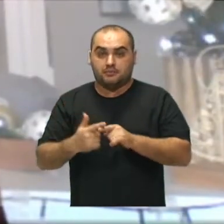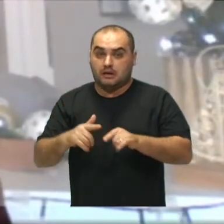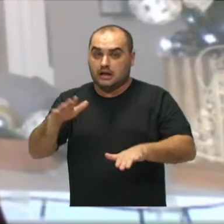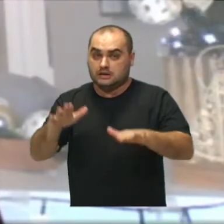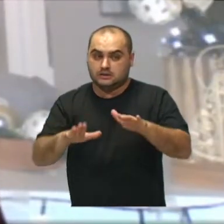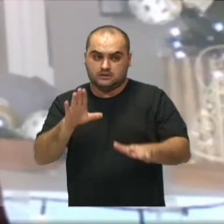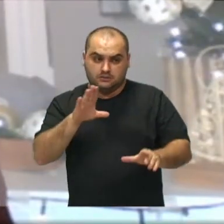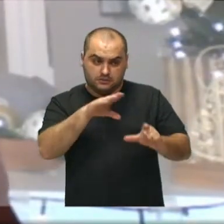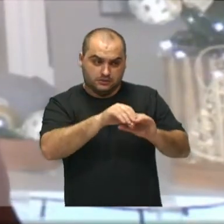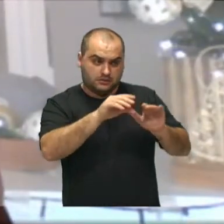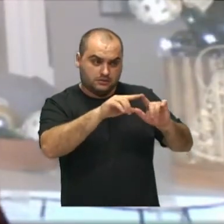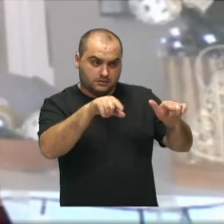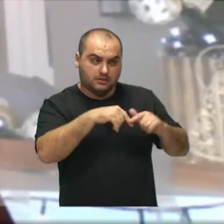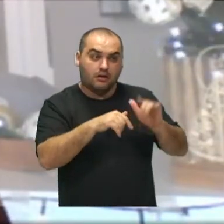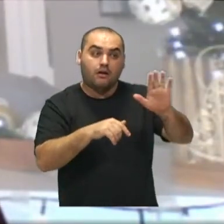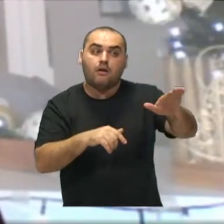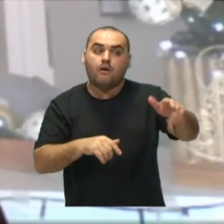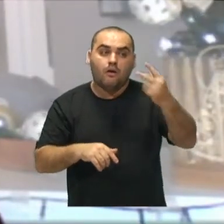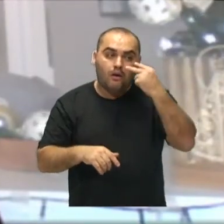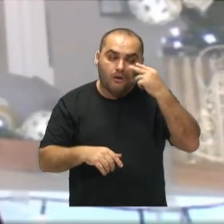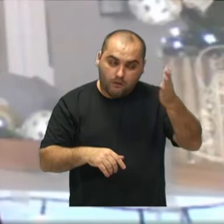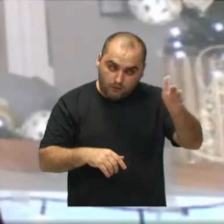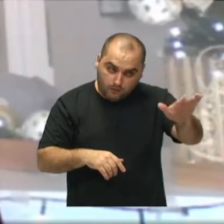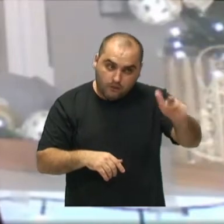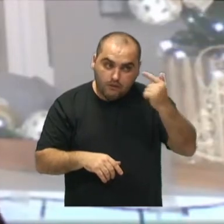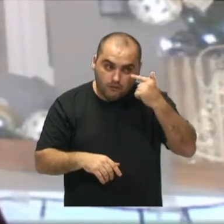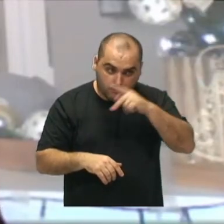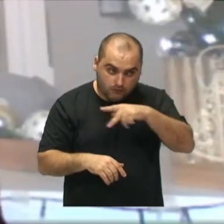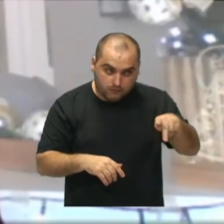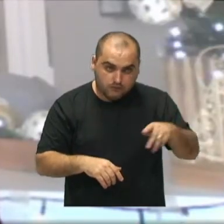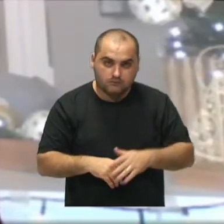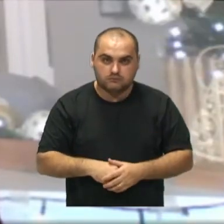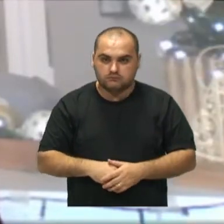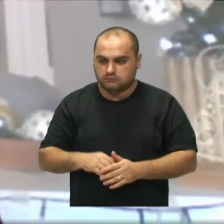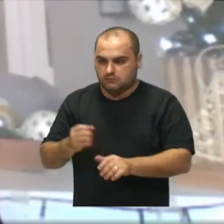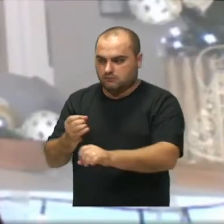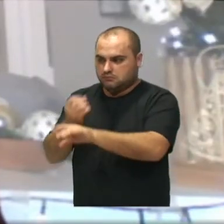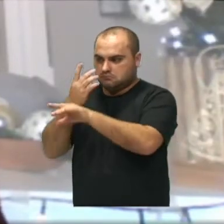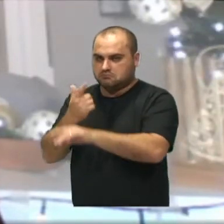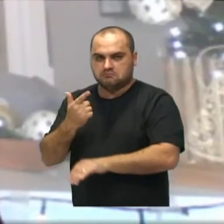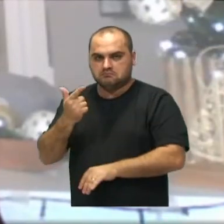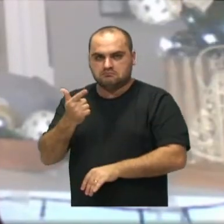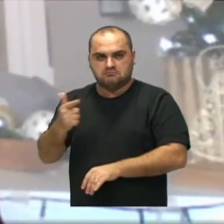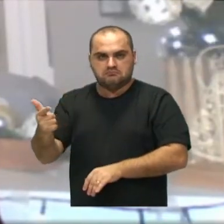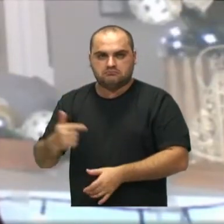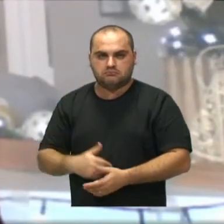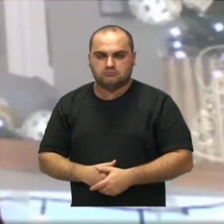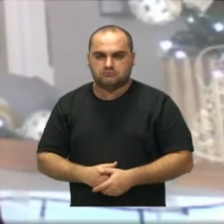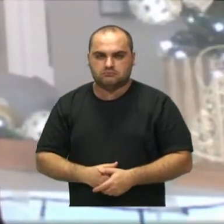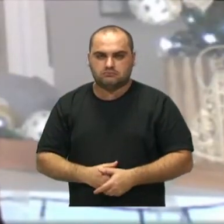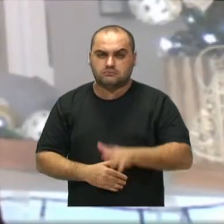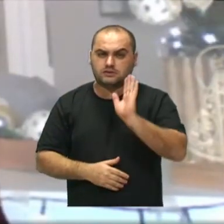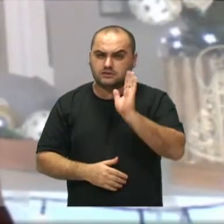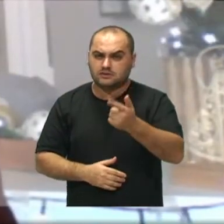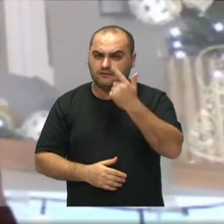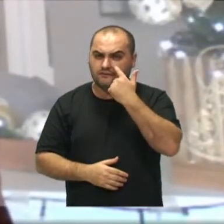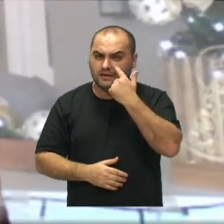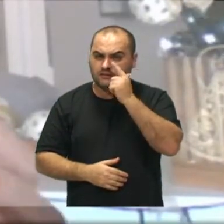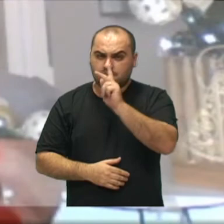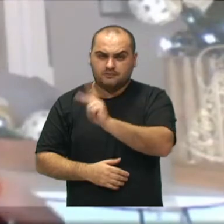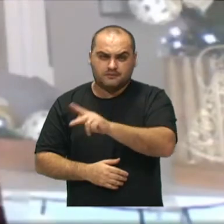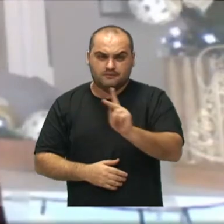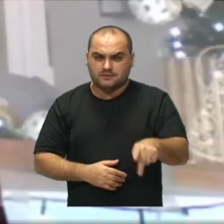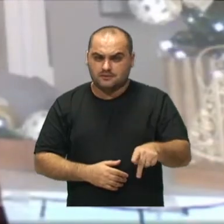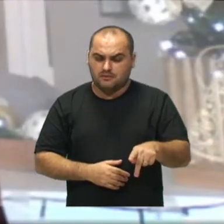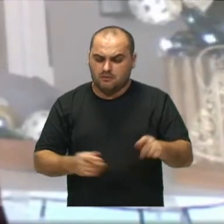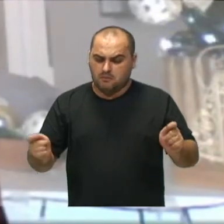é, fulaninho, olha aqui para tia, olha aqui para prof, né? Coisa que não se faz pelo computador. Quantas vezes eu escuto professores que são